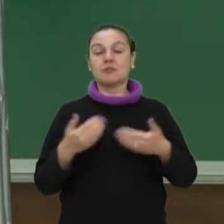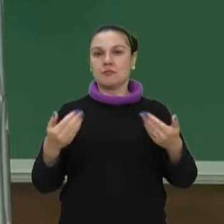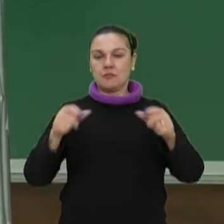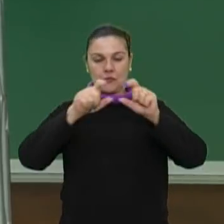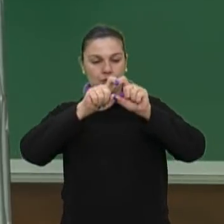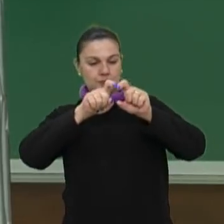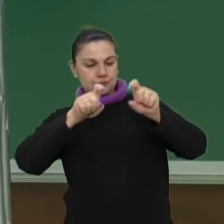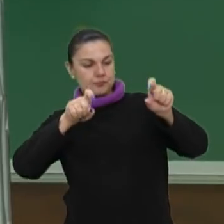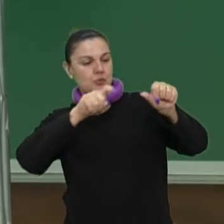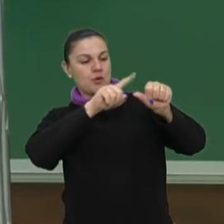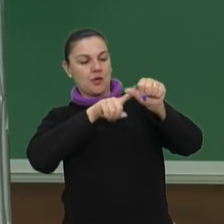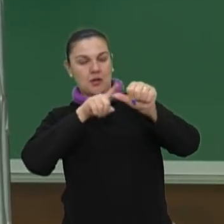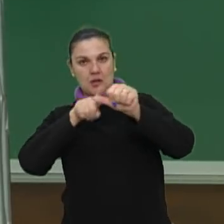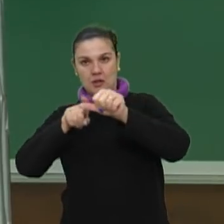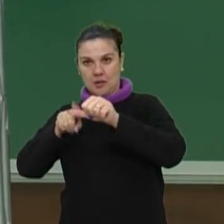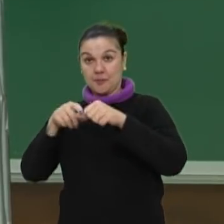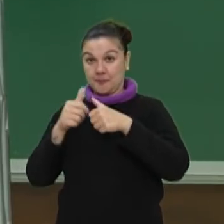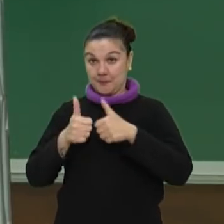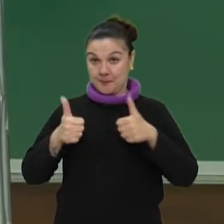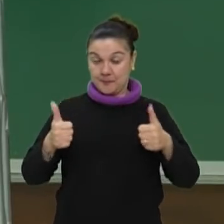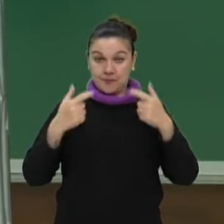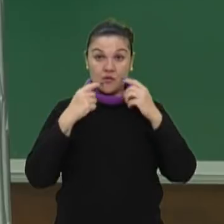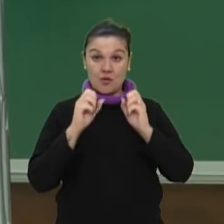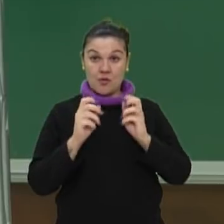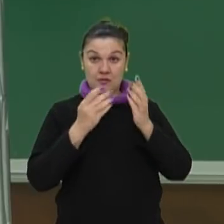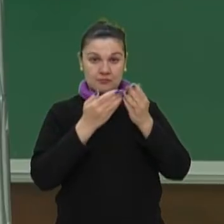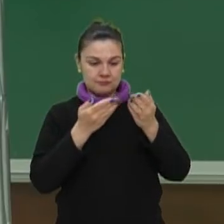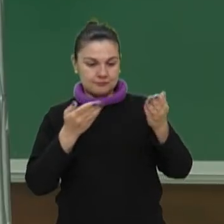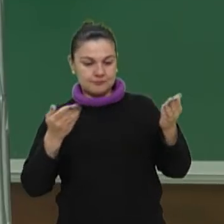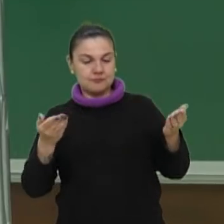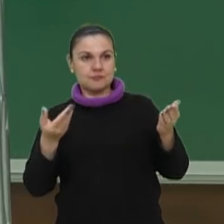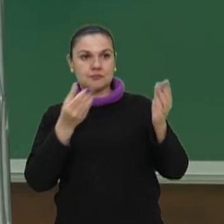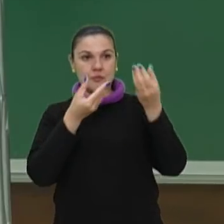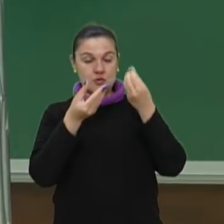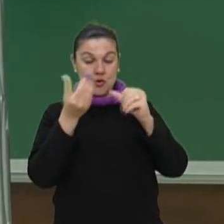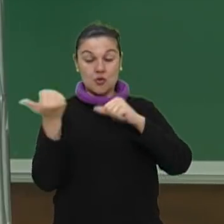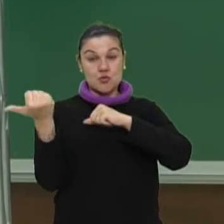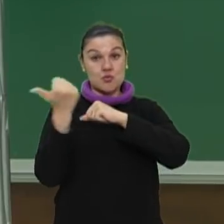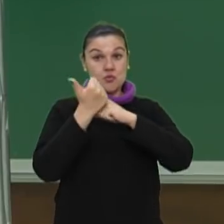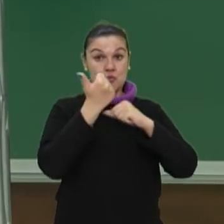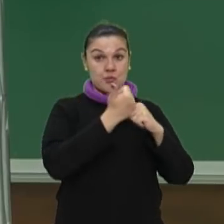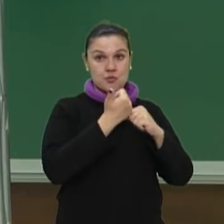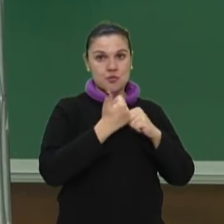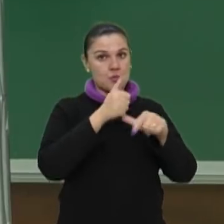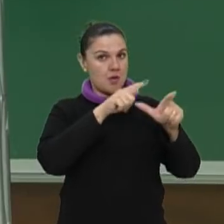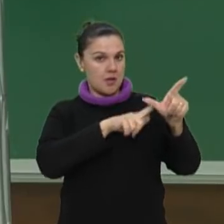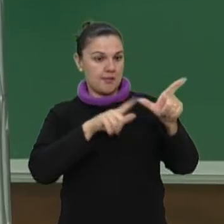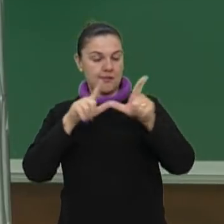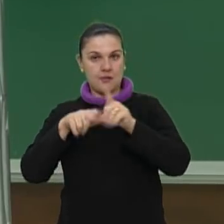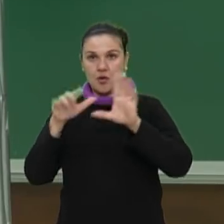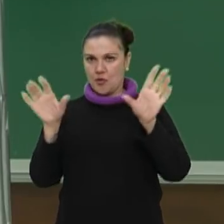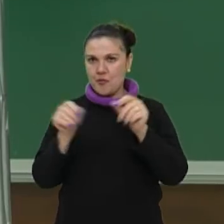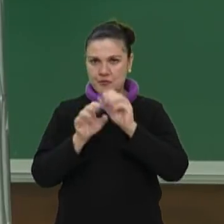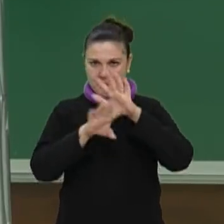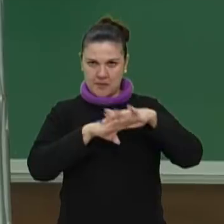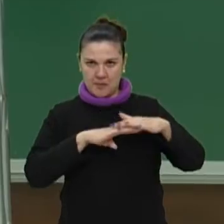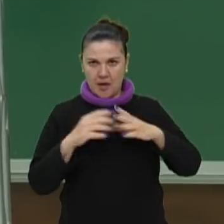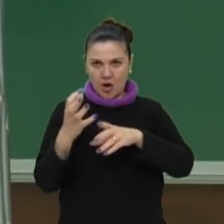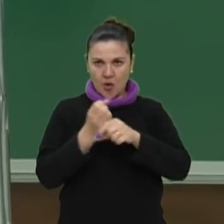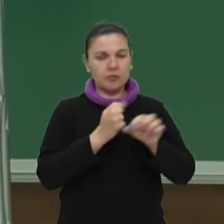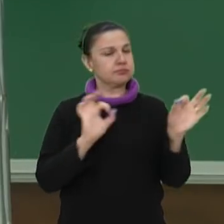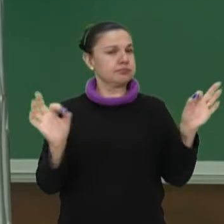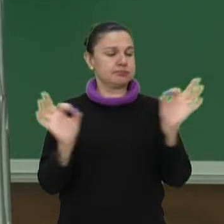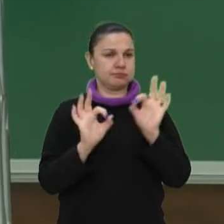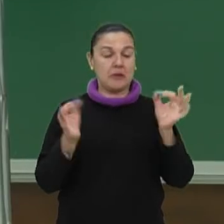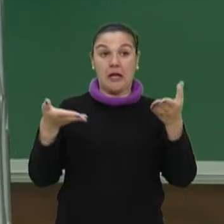Q, X2 também, ok? Então, o que eu fiz aqui? Só a substituição. Não fiz conta alguma,